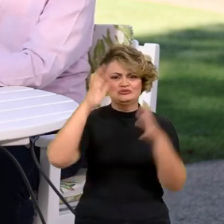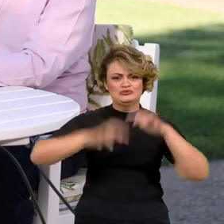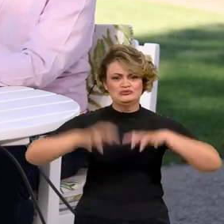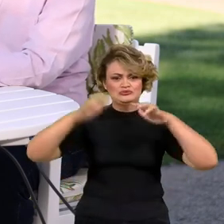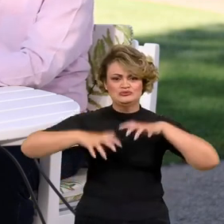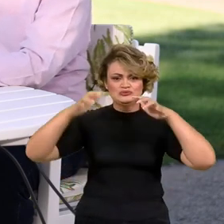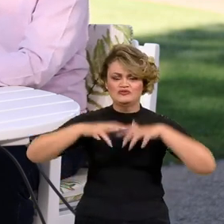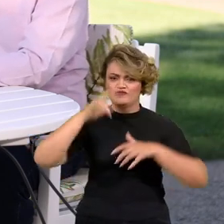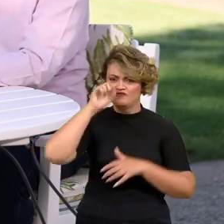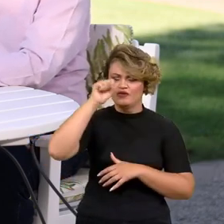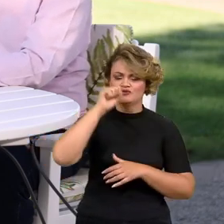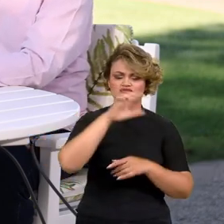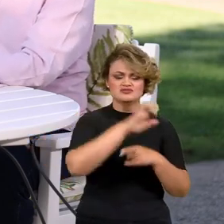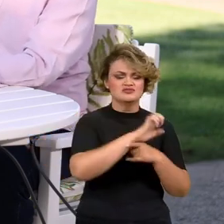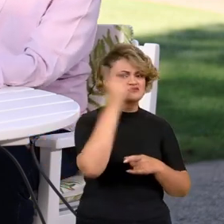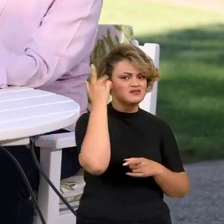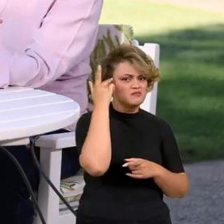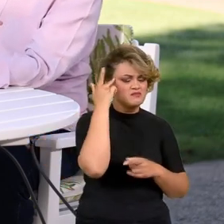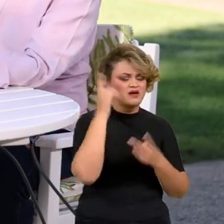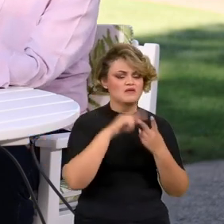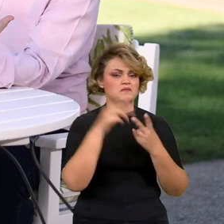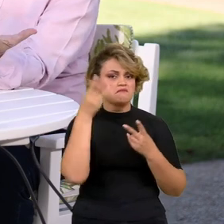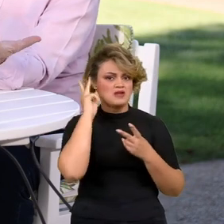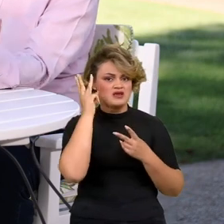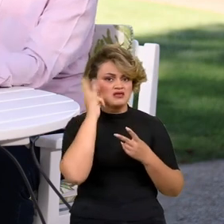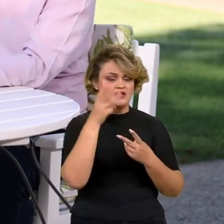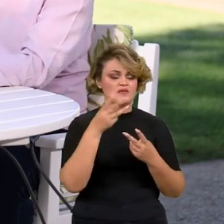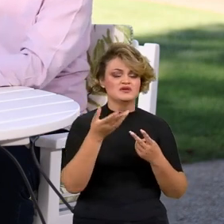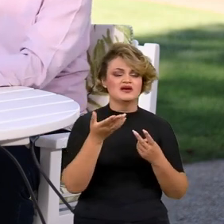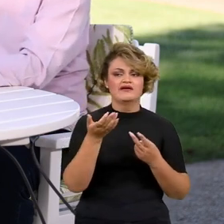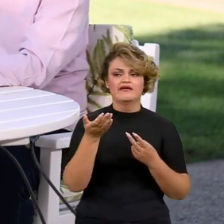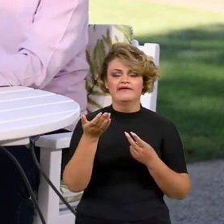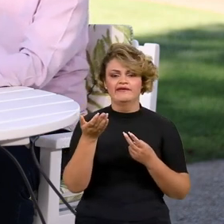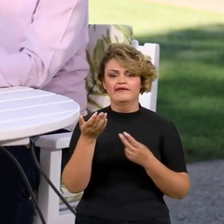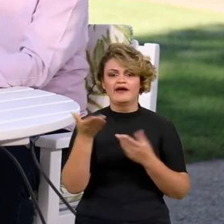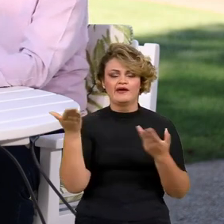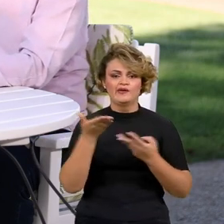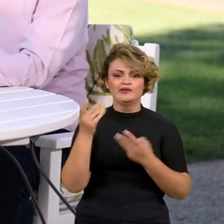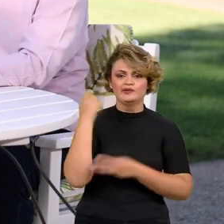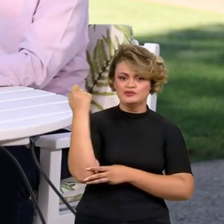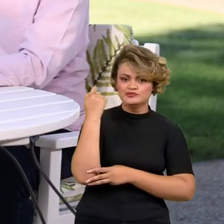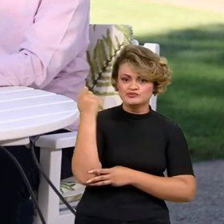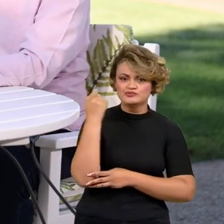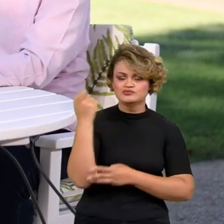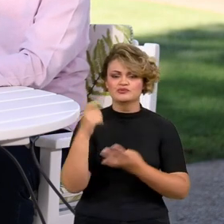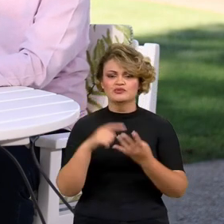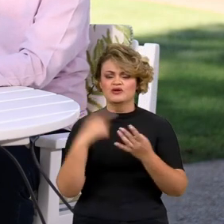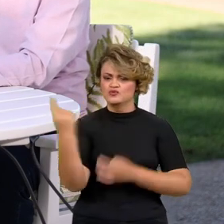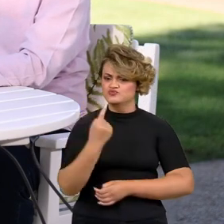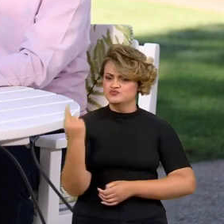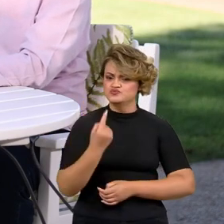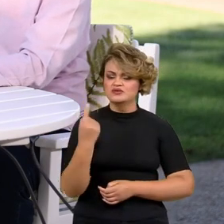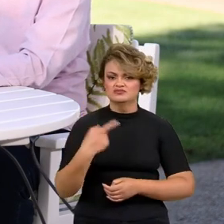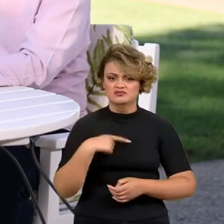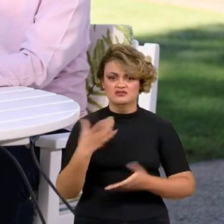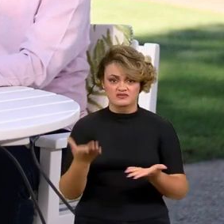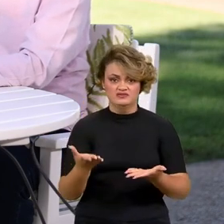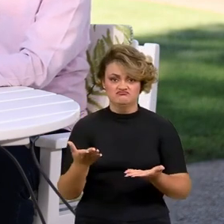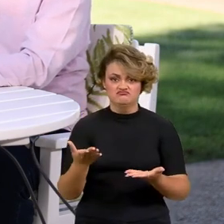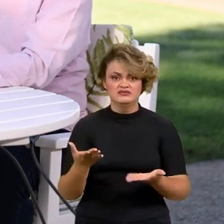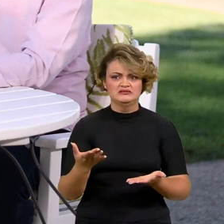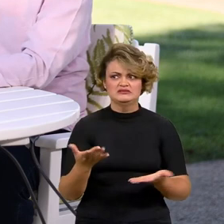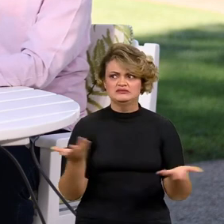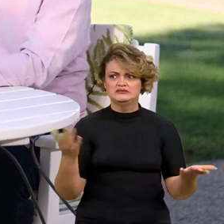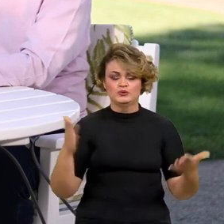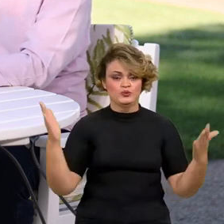em São Paulo no Maranhão também agora no Rio Grande do Sul as furacão se tornado e foi uma coisa assim que